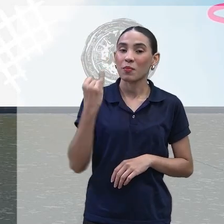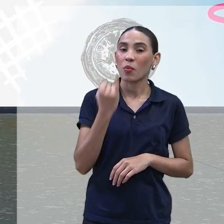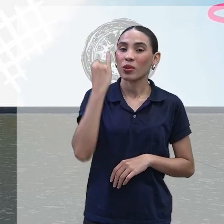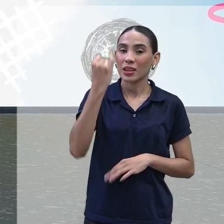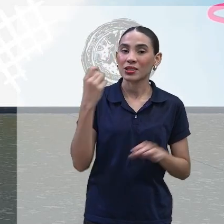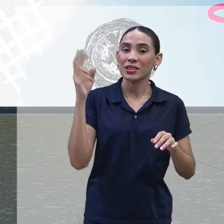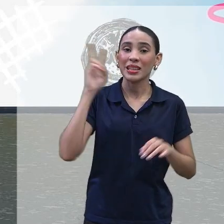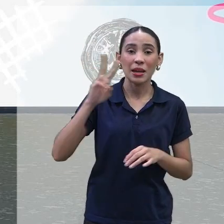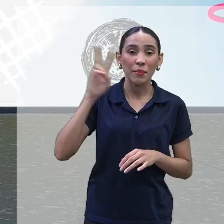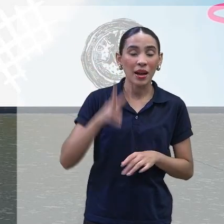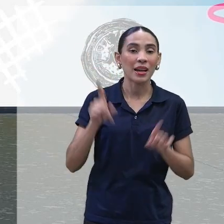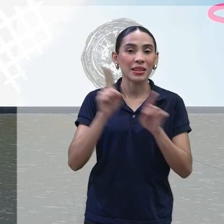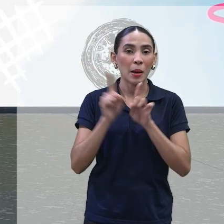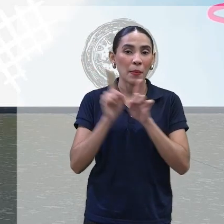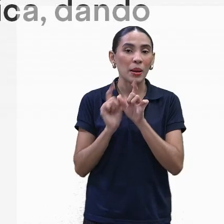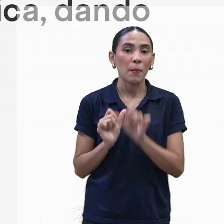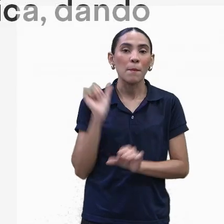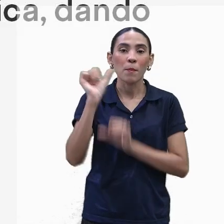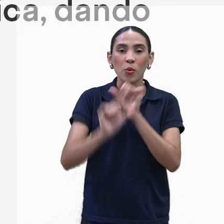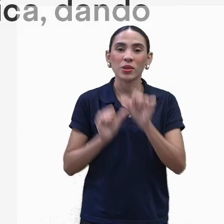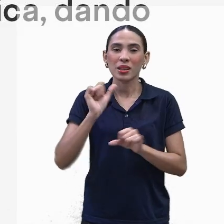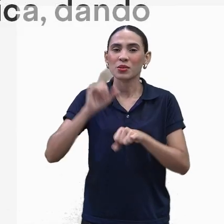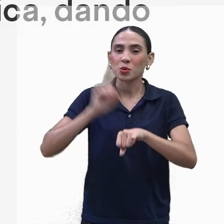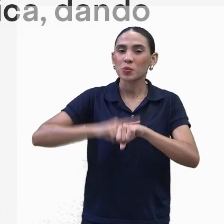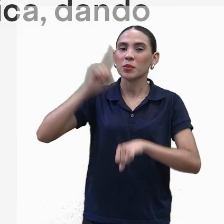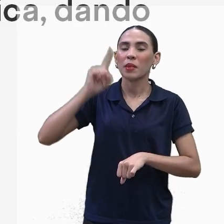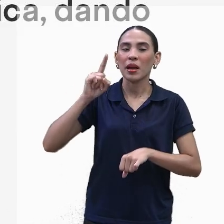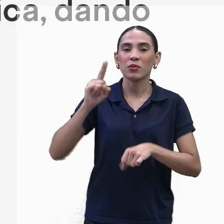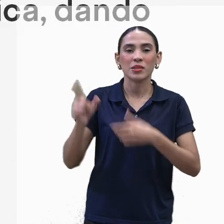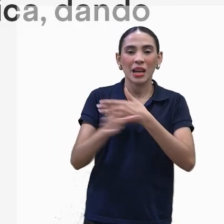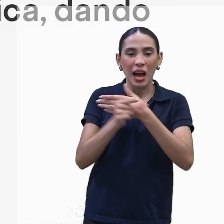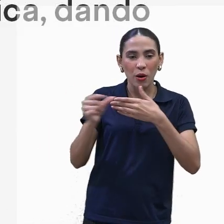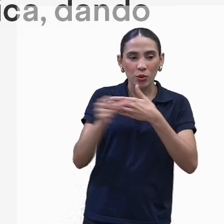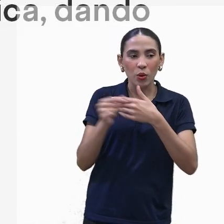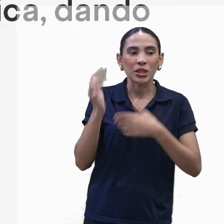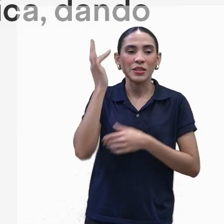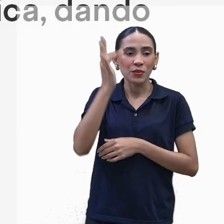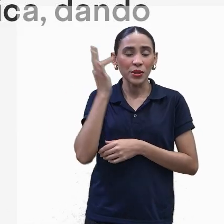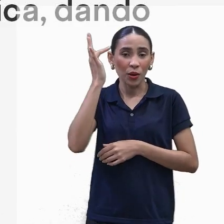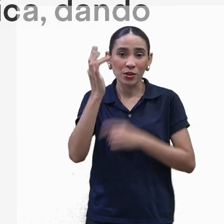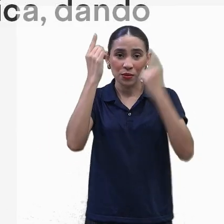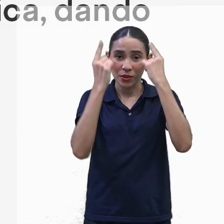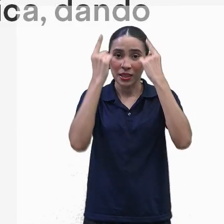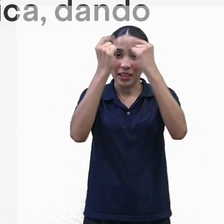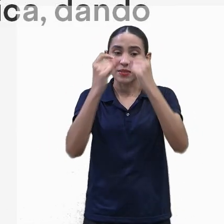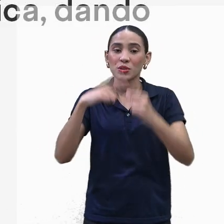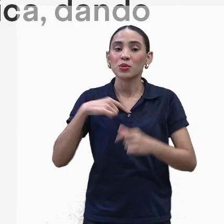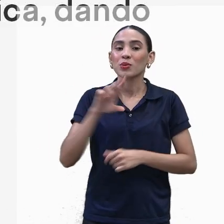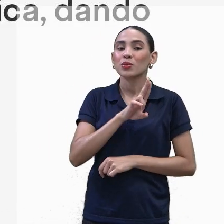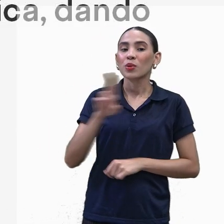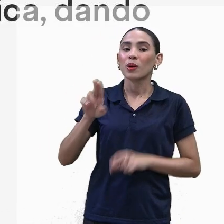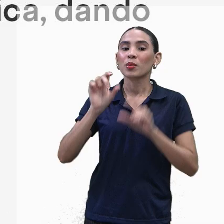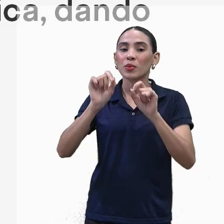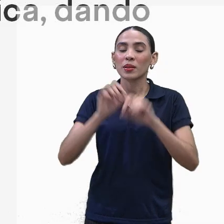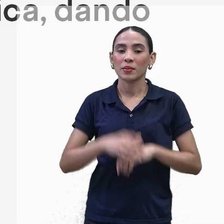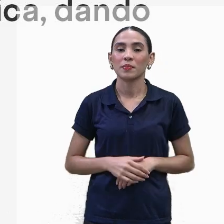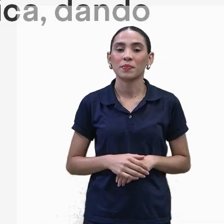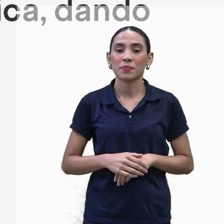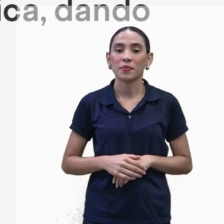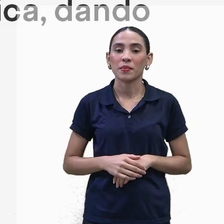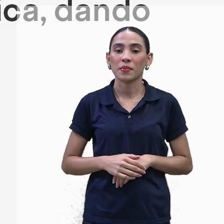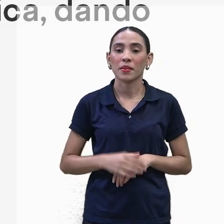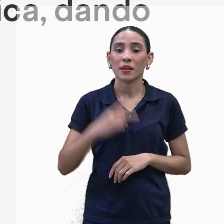que nessa transição aí, os primeiros filósofos gregos, eles eram chamados de